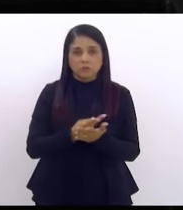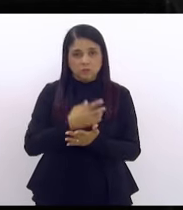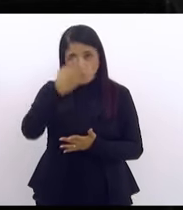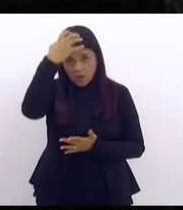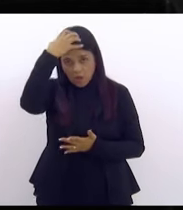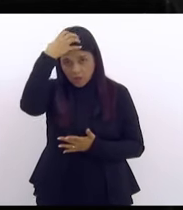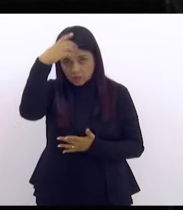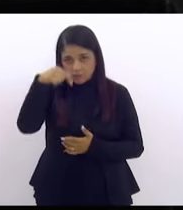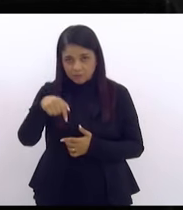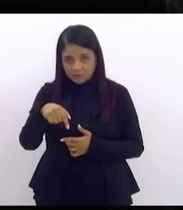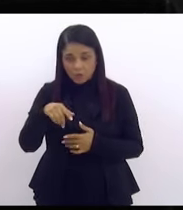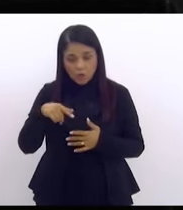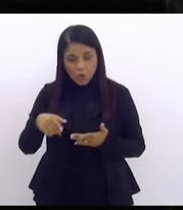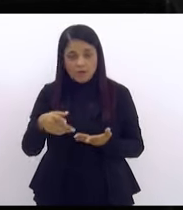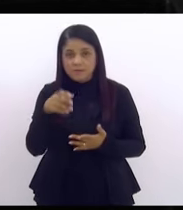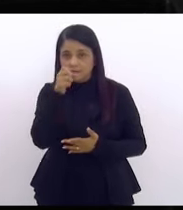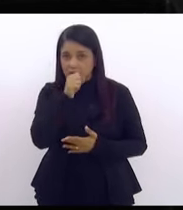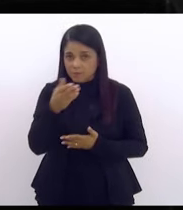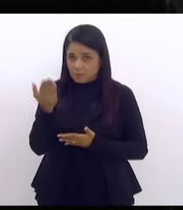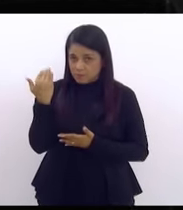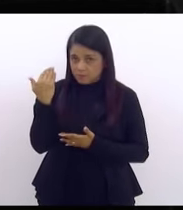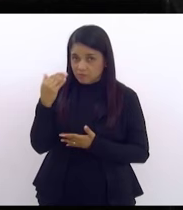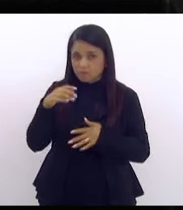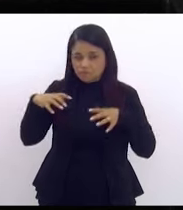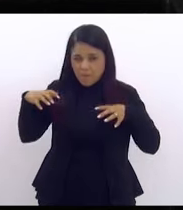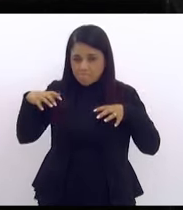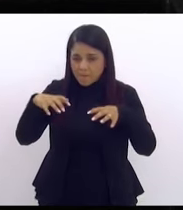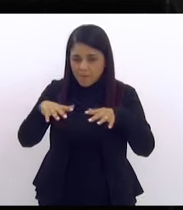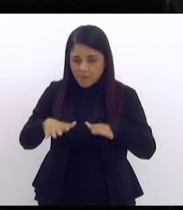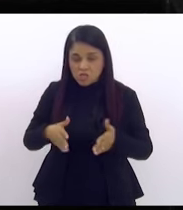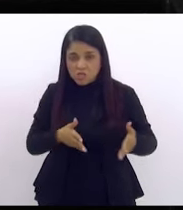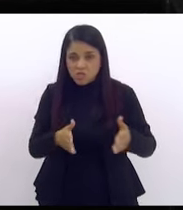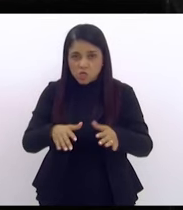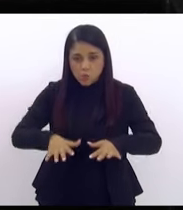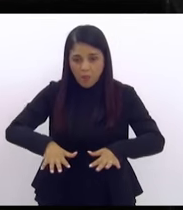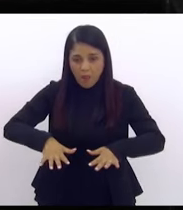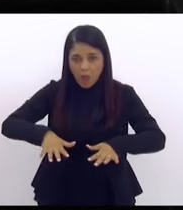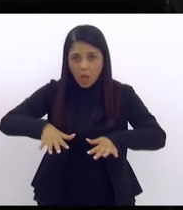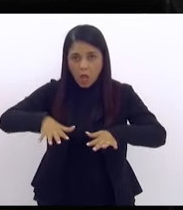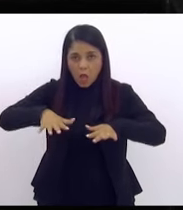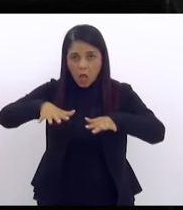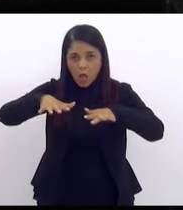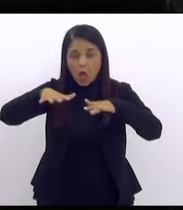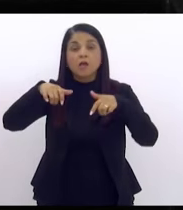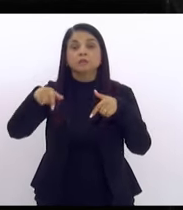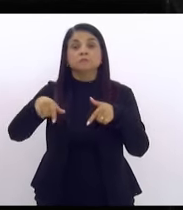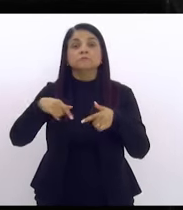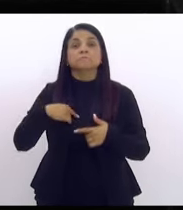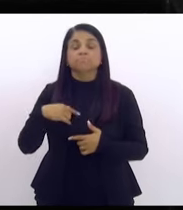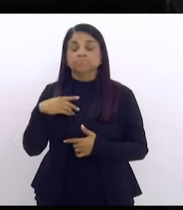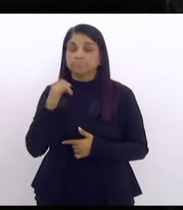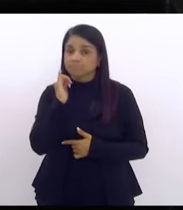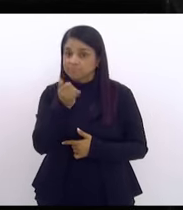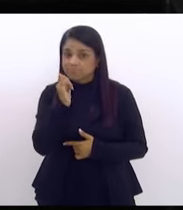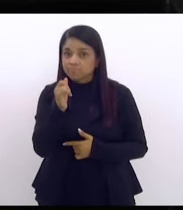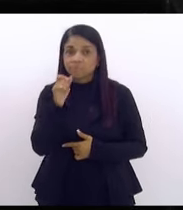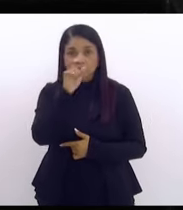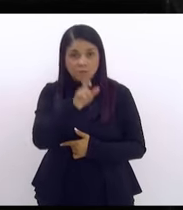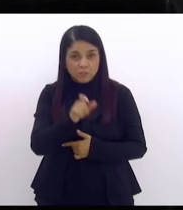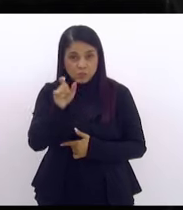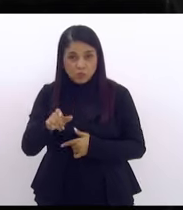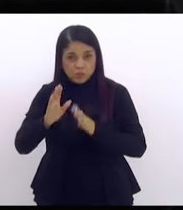dos Reis nesse final de semana, que foi a enchente dos rios, houve, não é, relato de moradores, quando eu estive visitando